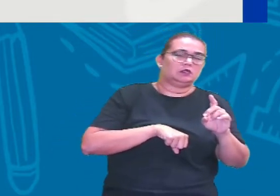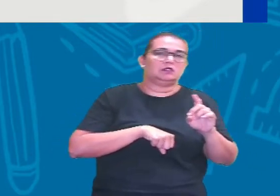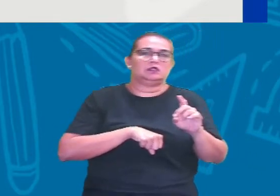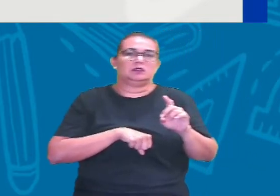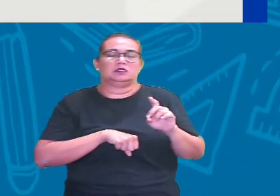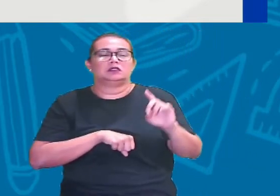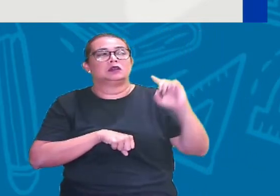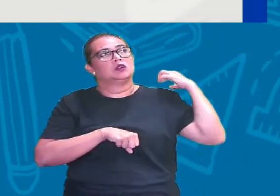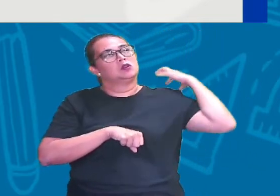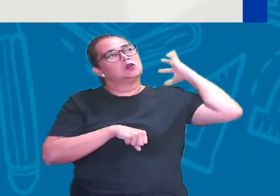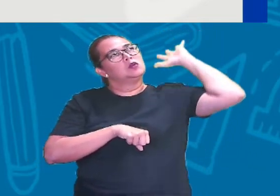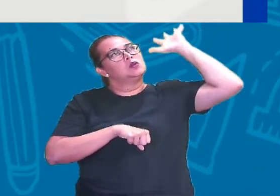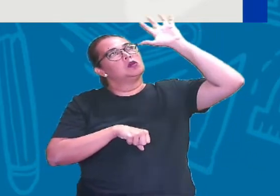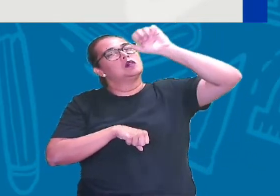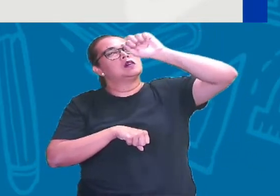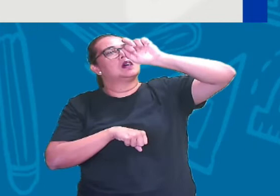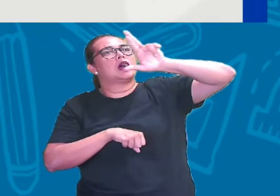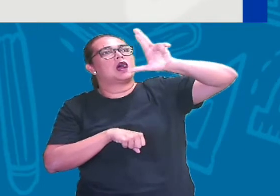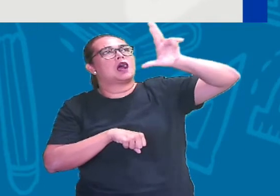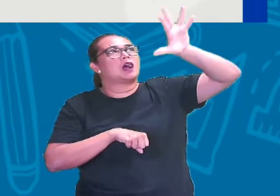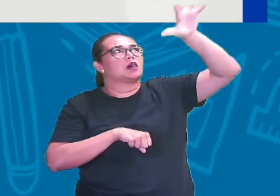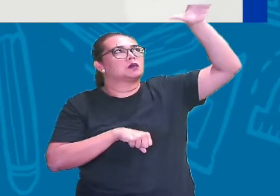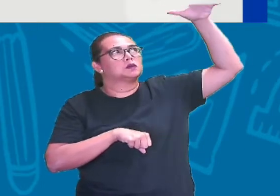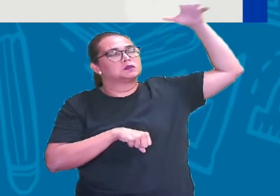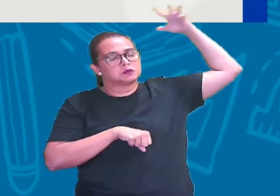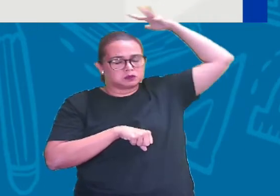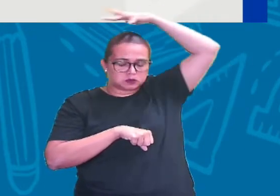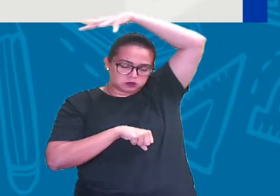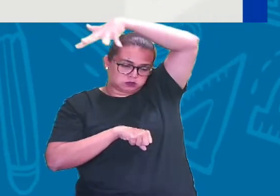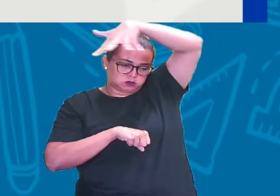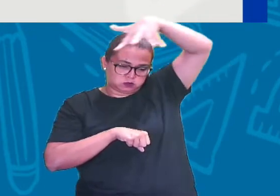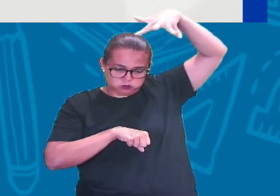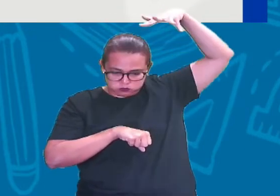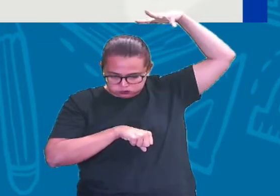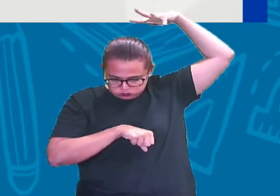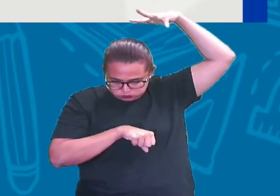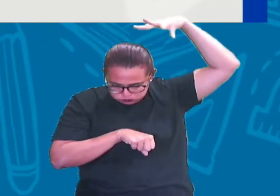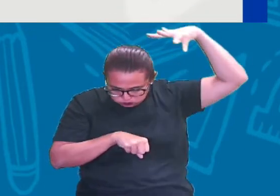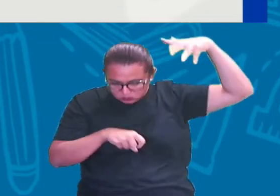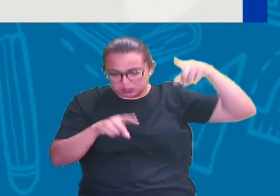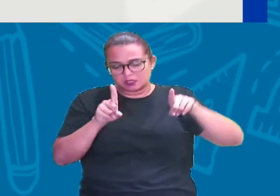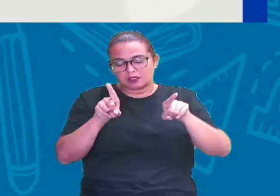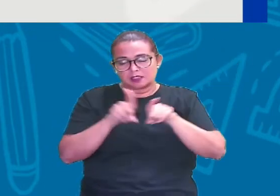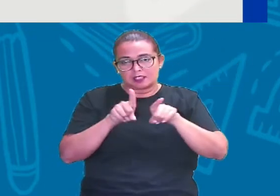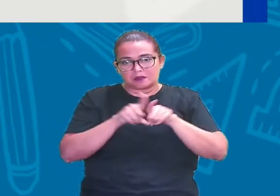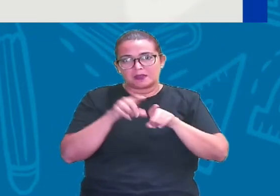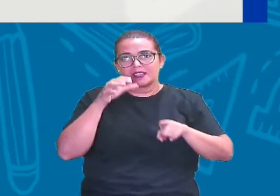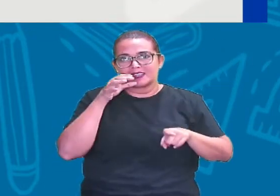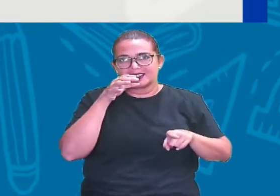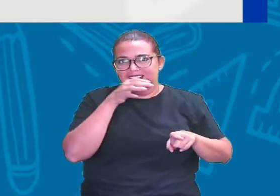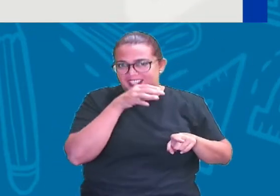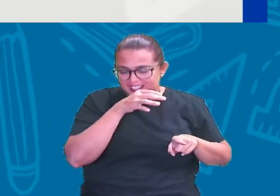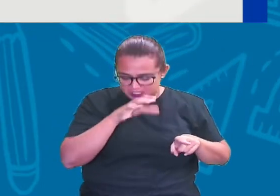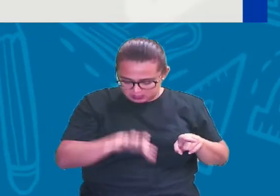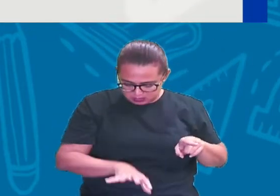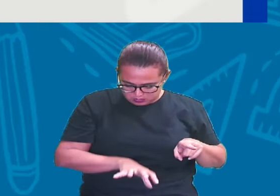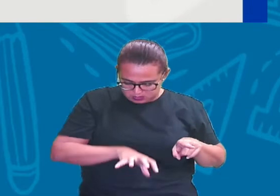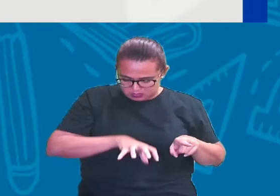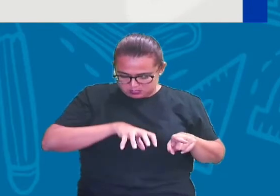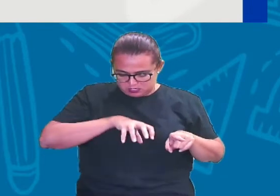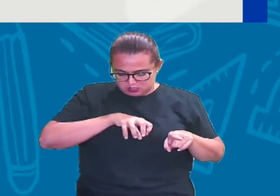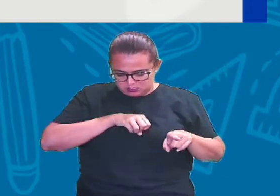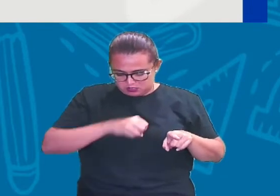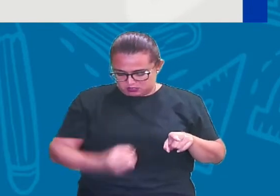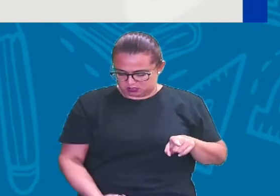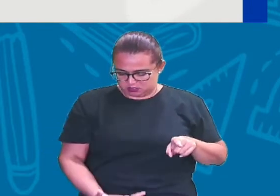ao meu redor, por convecção. Assim que a areia esquenta, ele vai emitir também o calor que está ao seu redor, né? Então vai esquentar